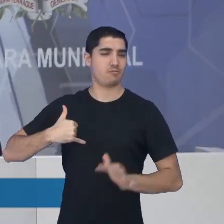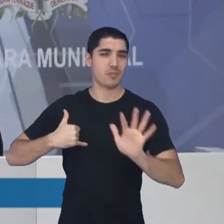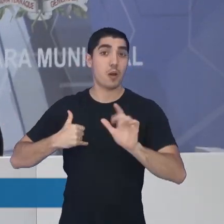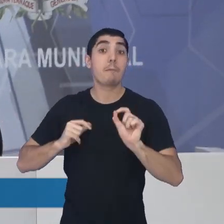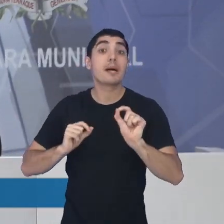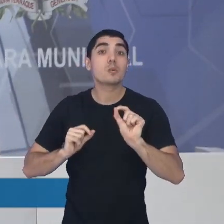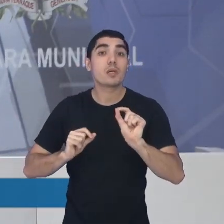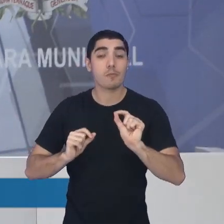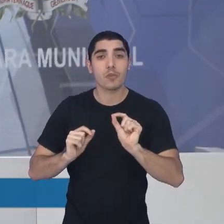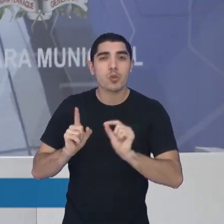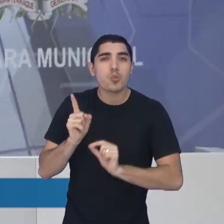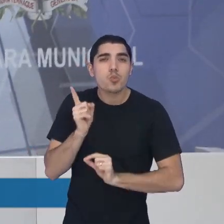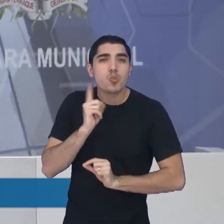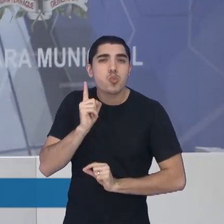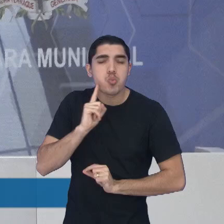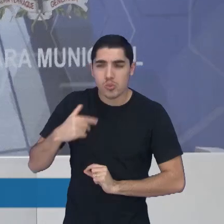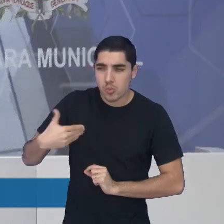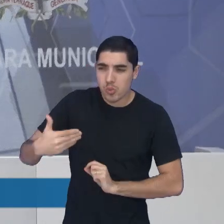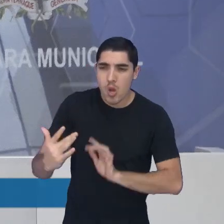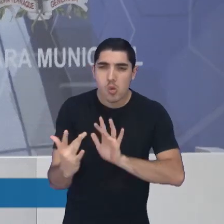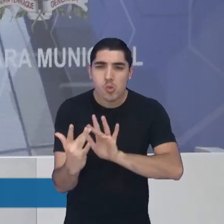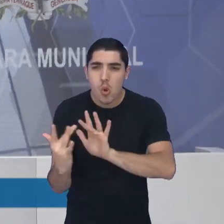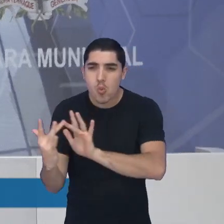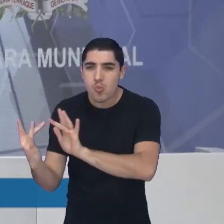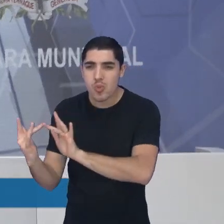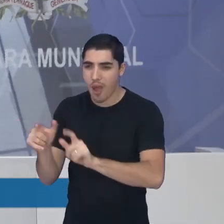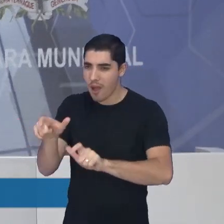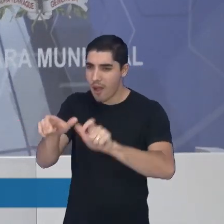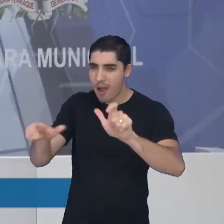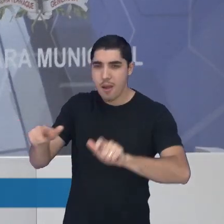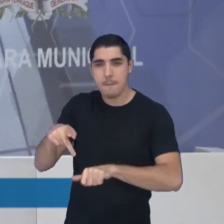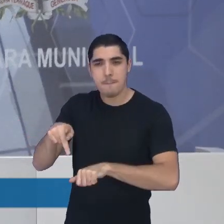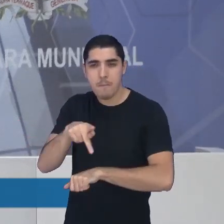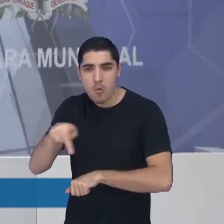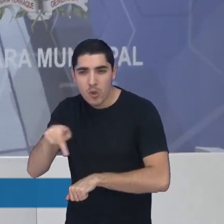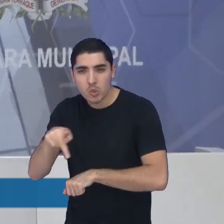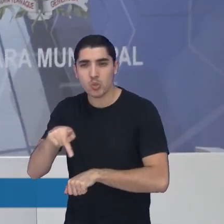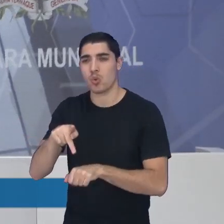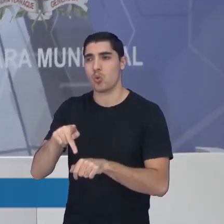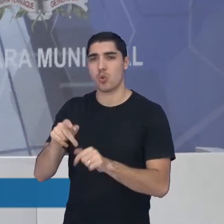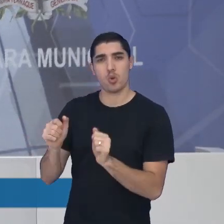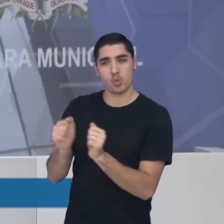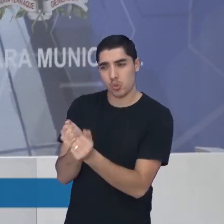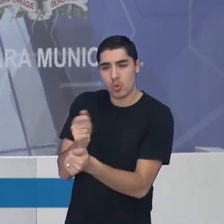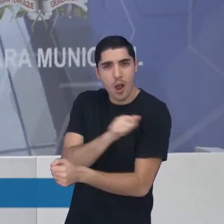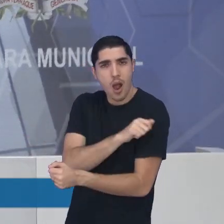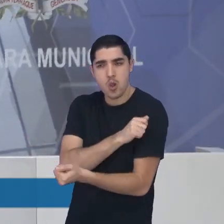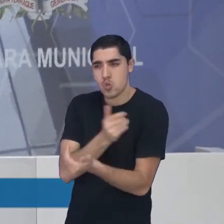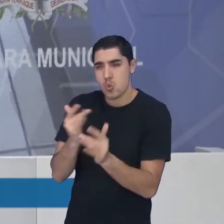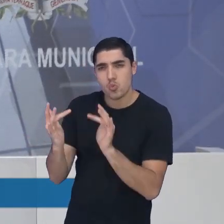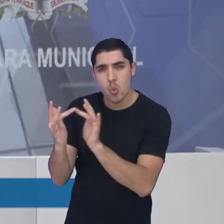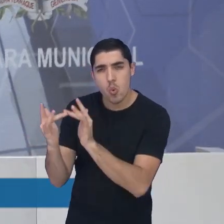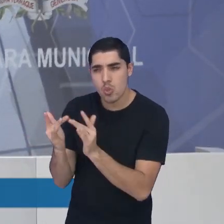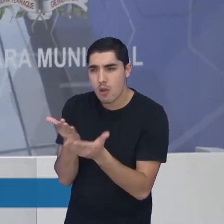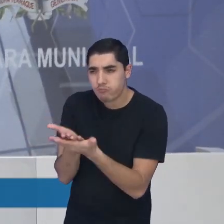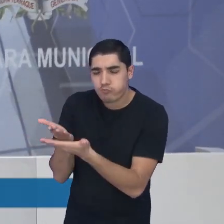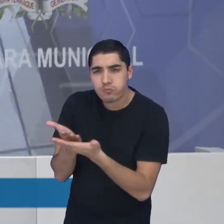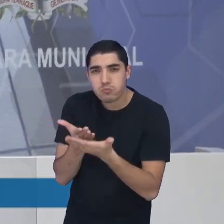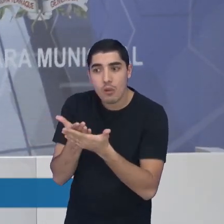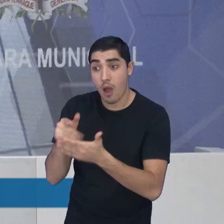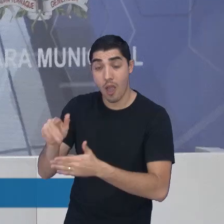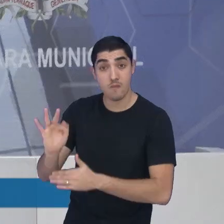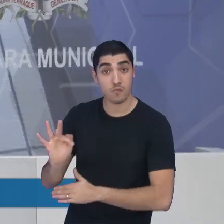diário com o docente, que você vai forjando o profissional. E quando o aluno se